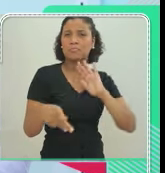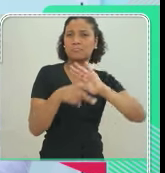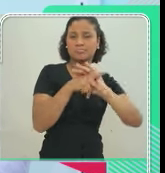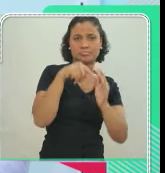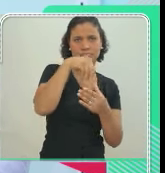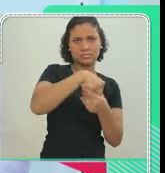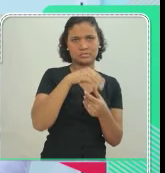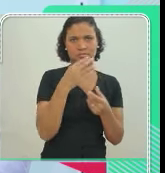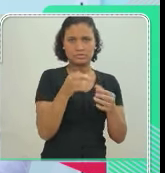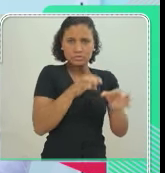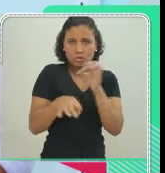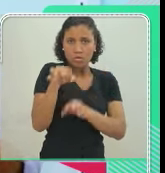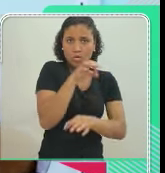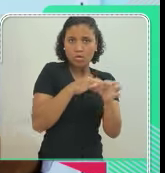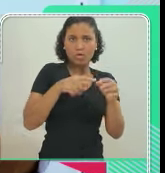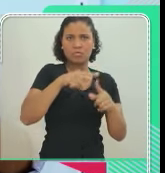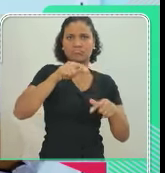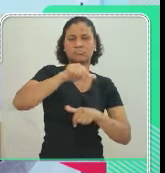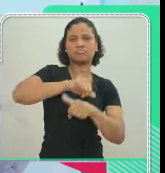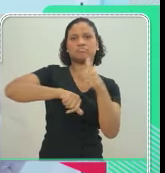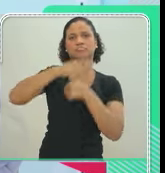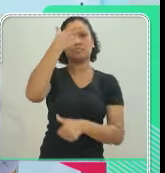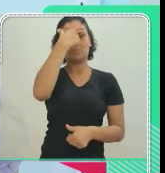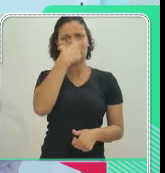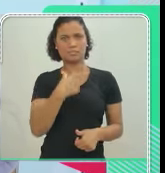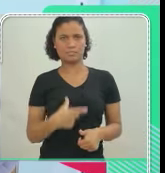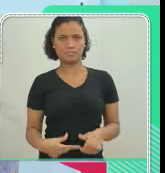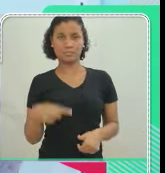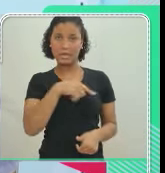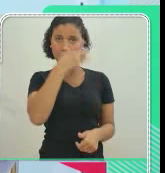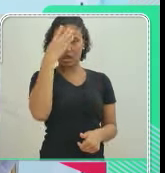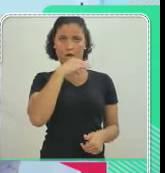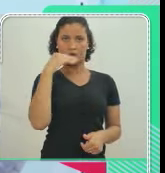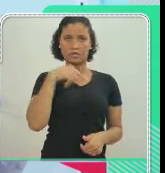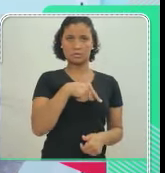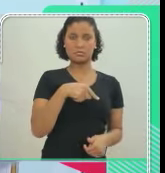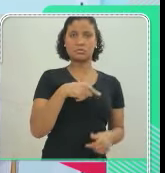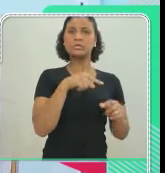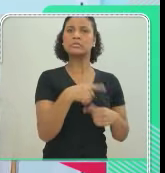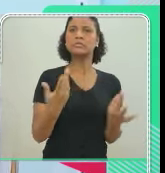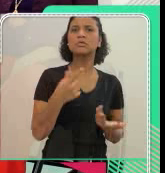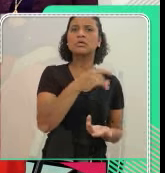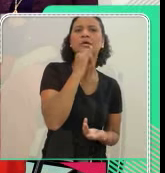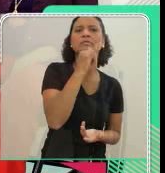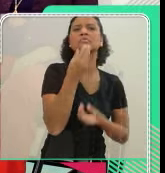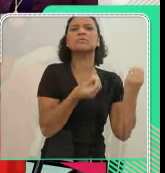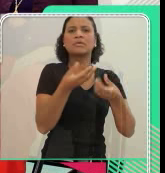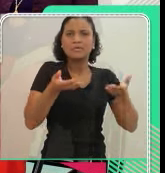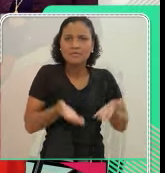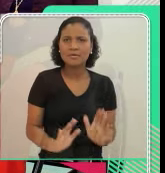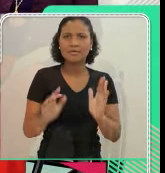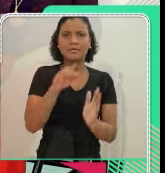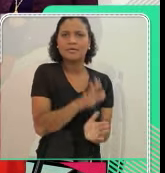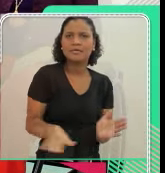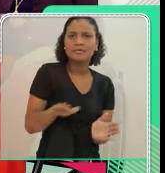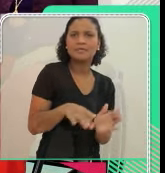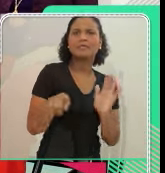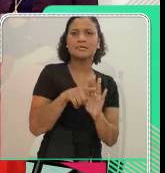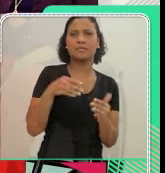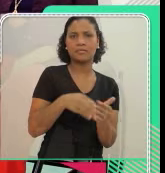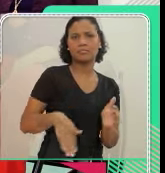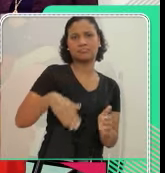No caso das células adultas, elas estão presentes desde, por exemplo, desde o feto ao recém-nascido, a criança e